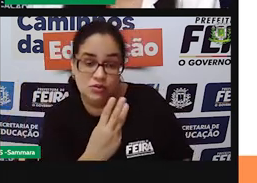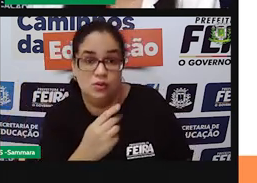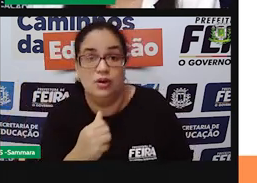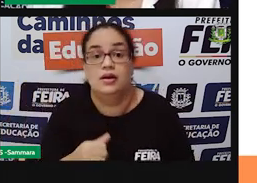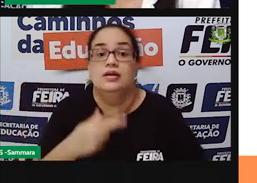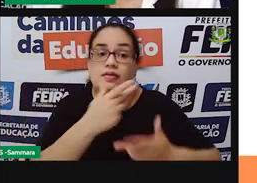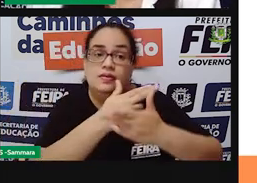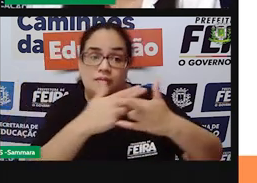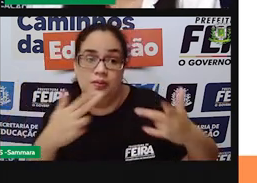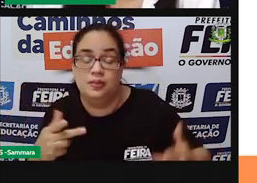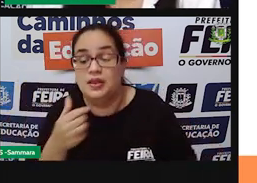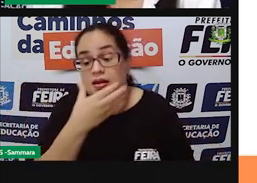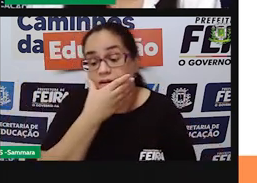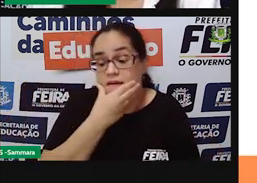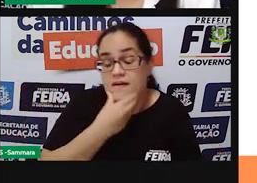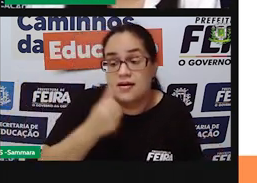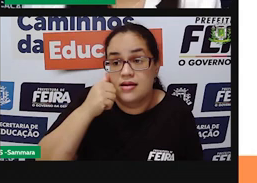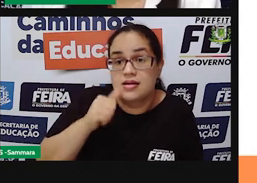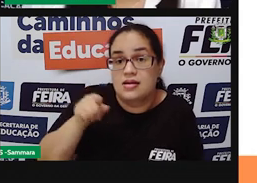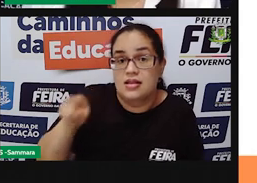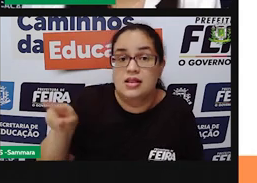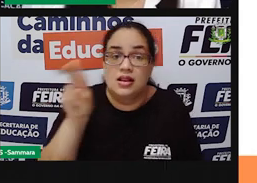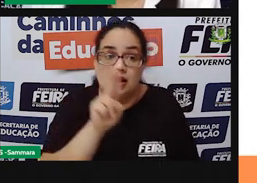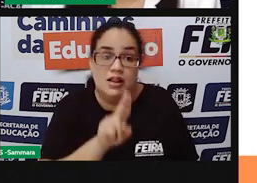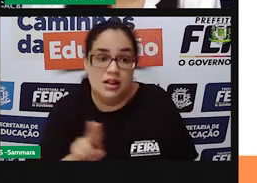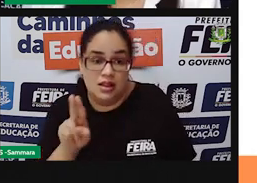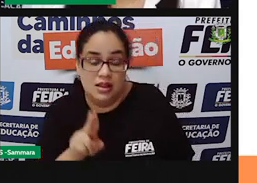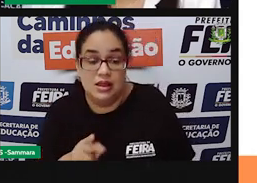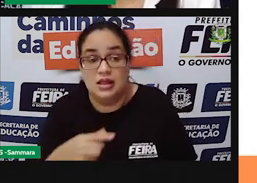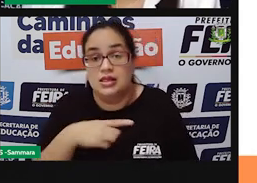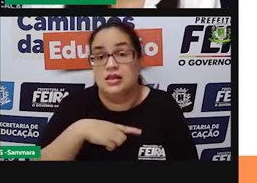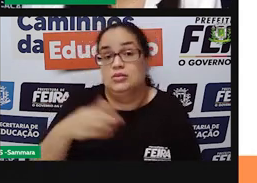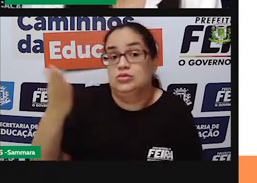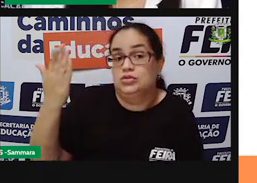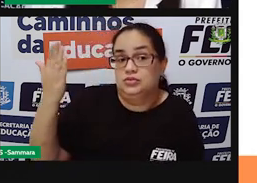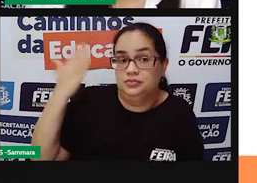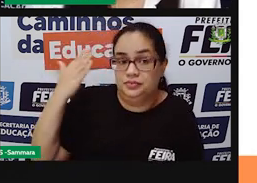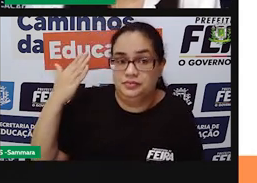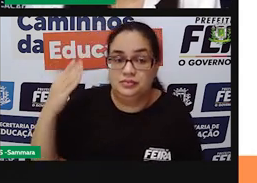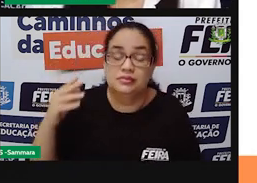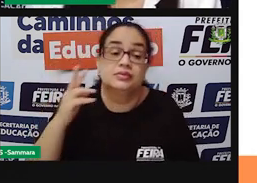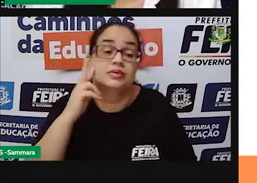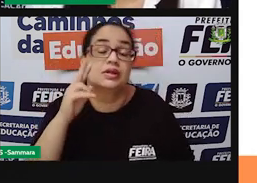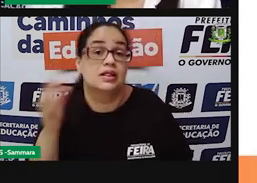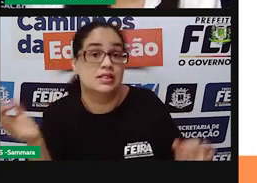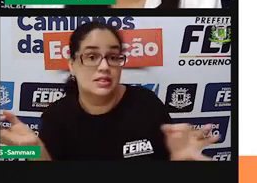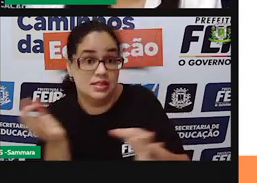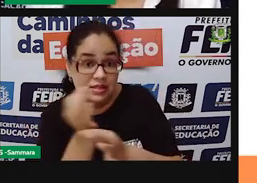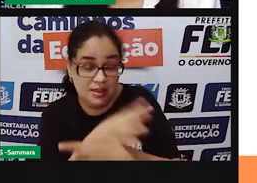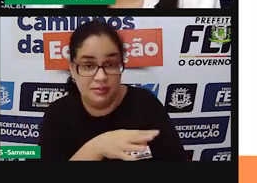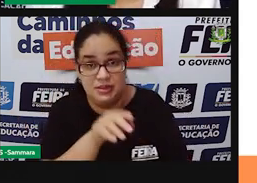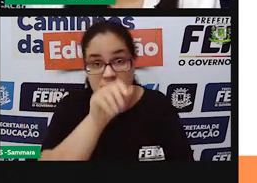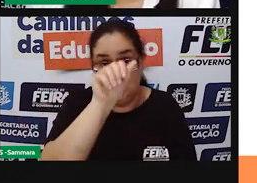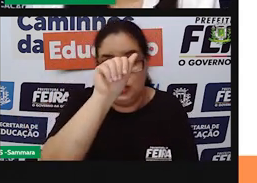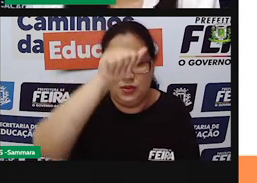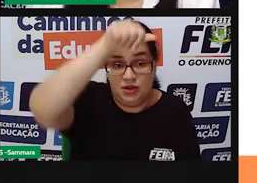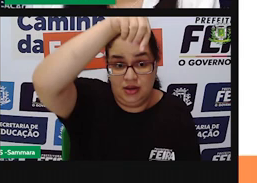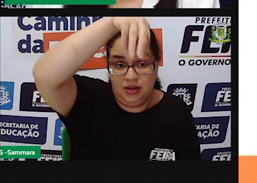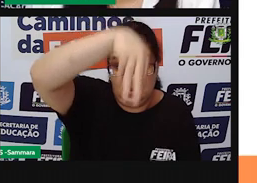ou elas, né? Elas são usadas em tempos diferentes. A terminação an,